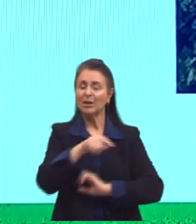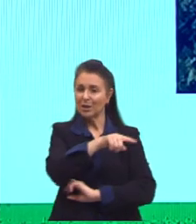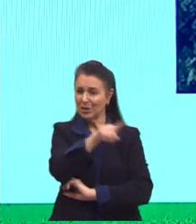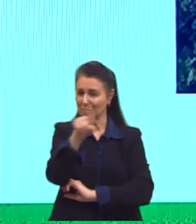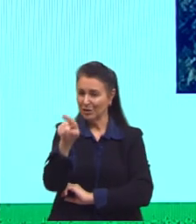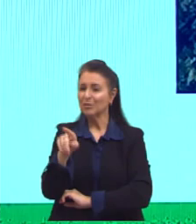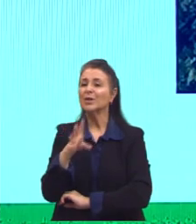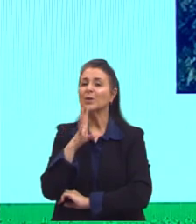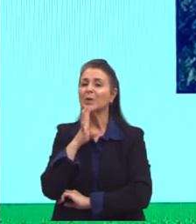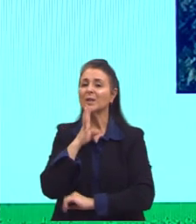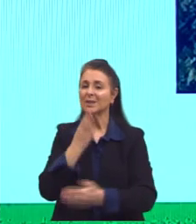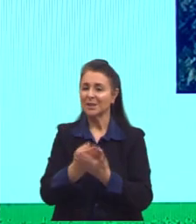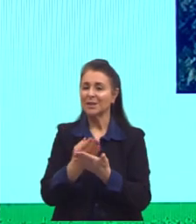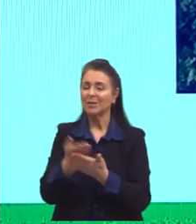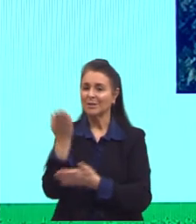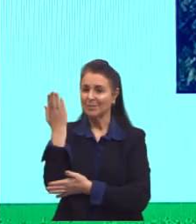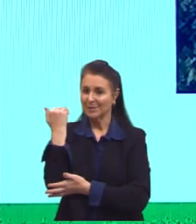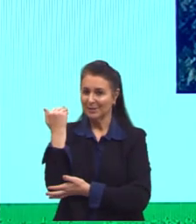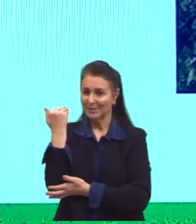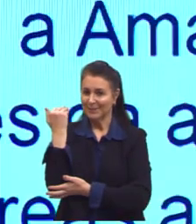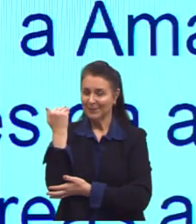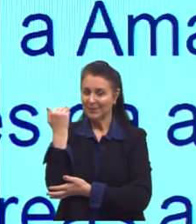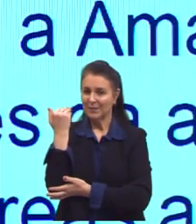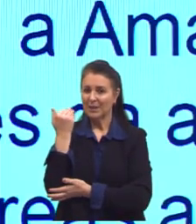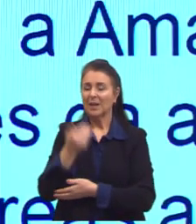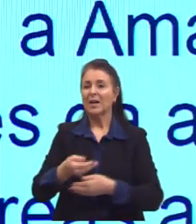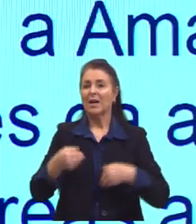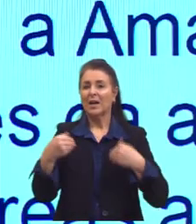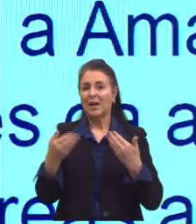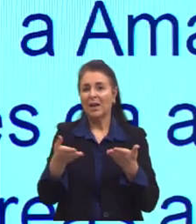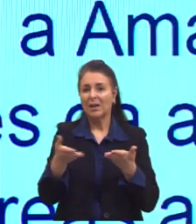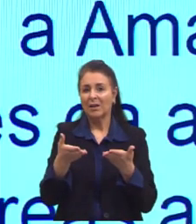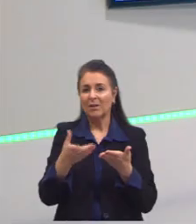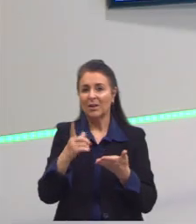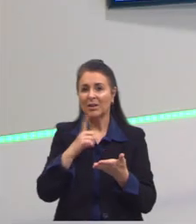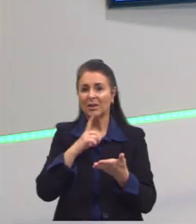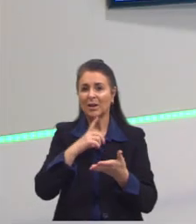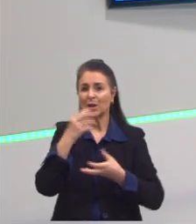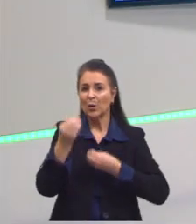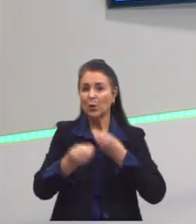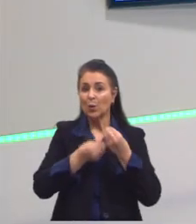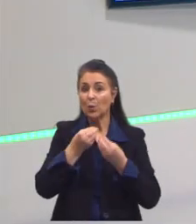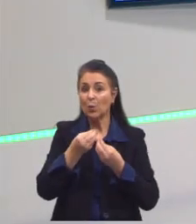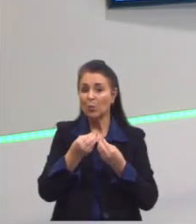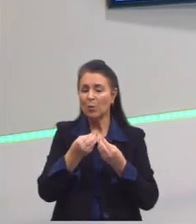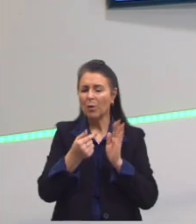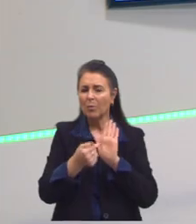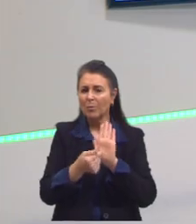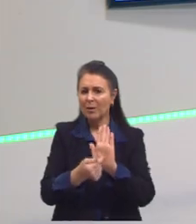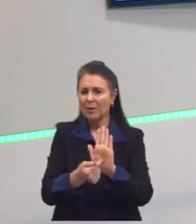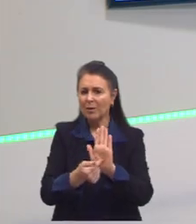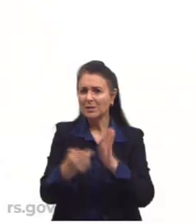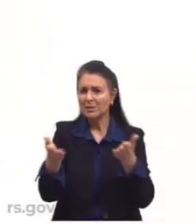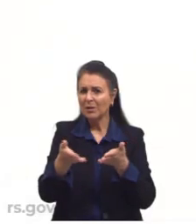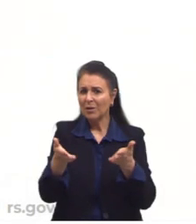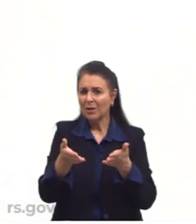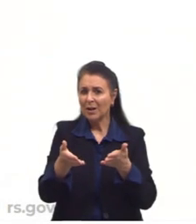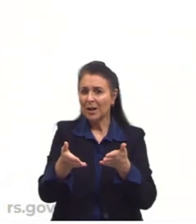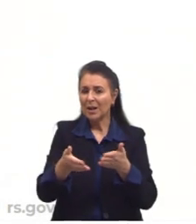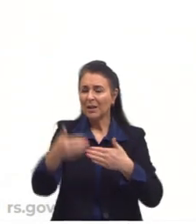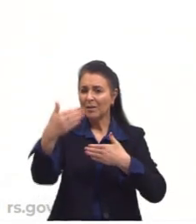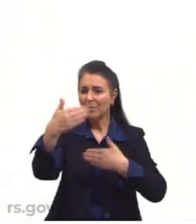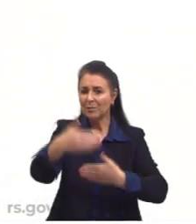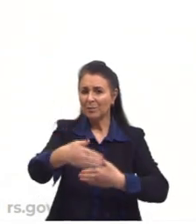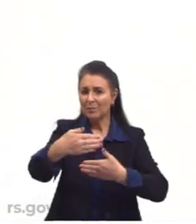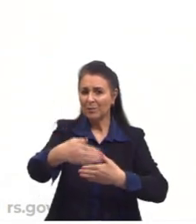já viu nas aulas passadas tá vamos ver aqui ó vamos ver como é que isso cai tá rapidinho uma